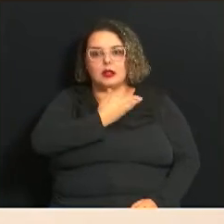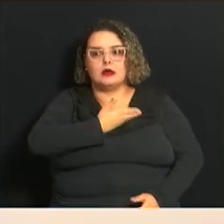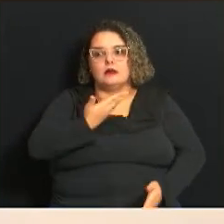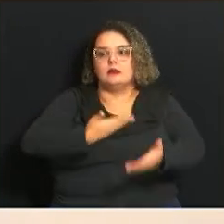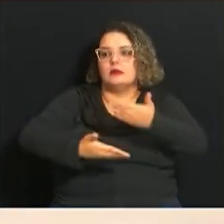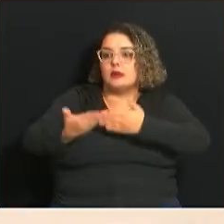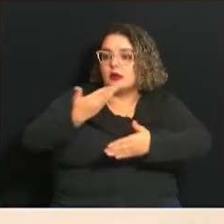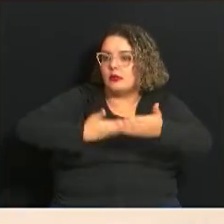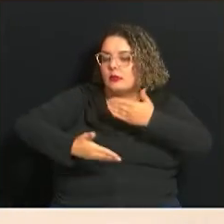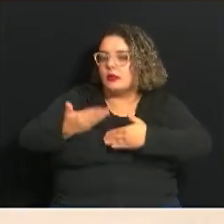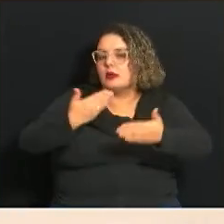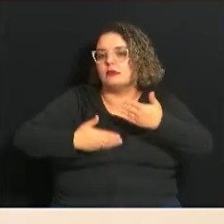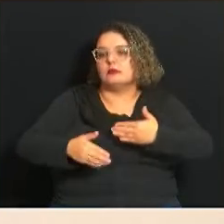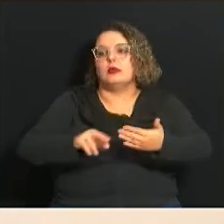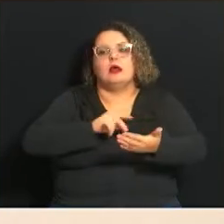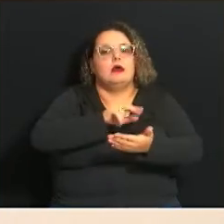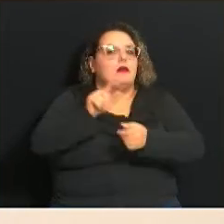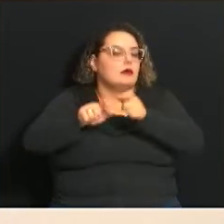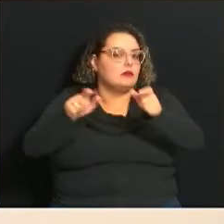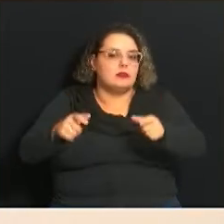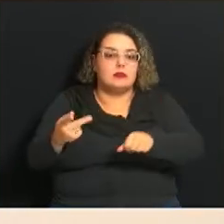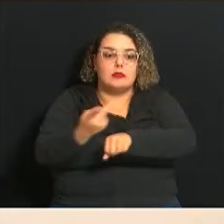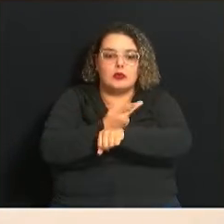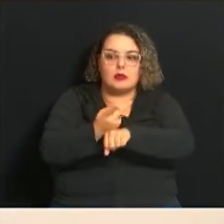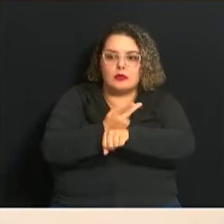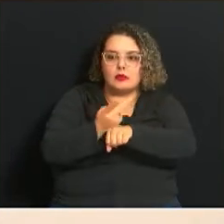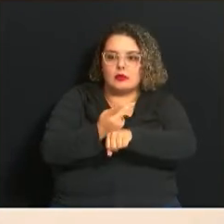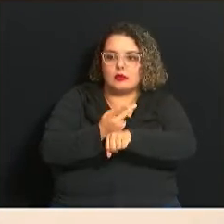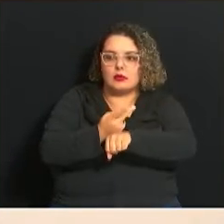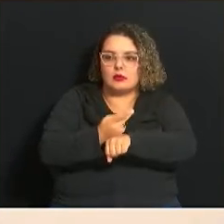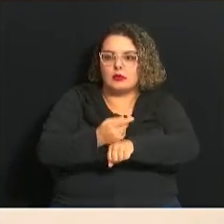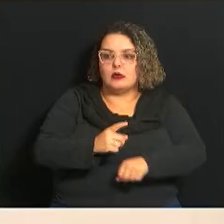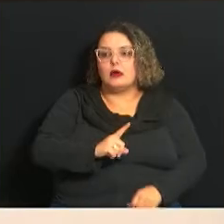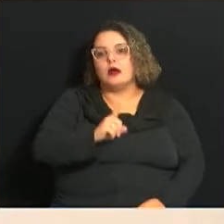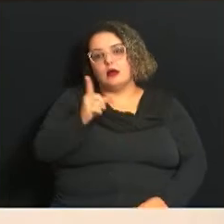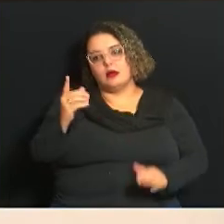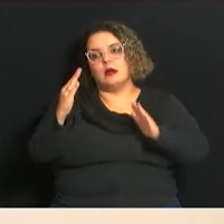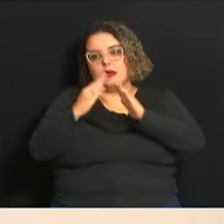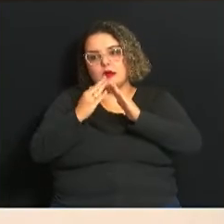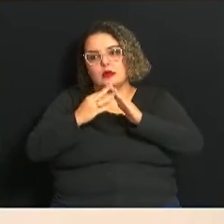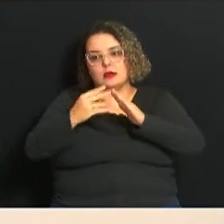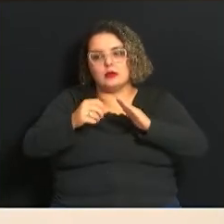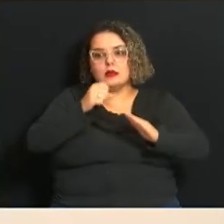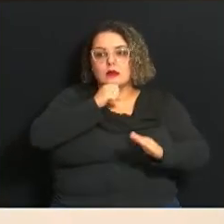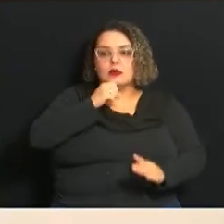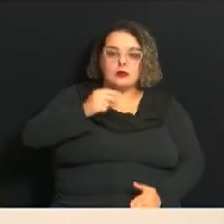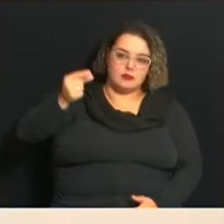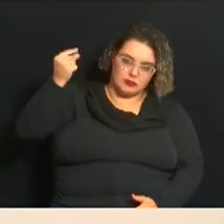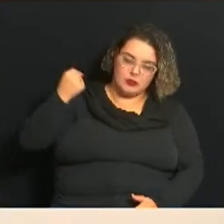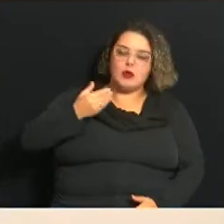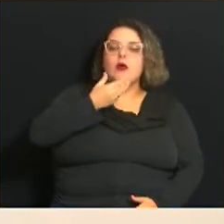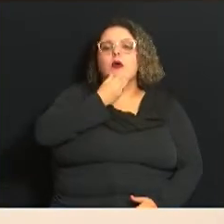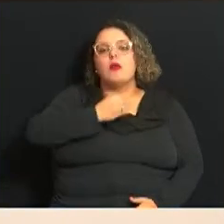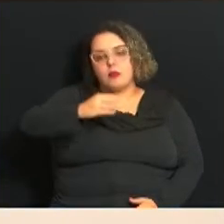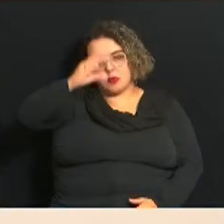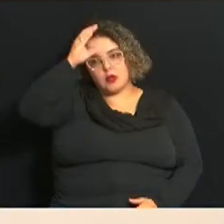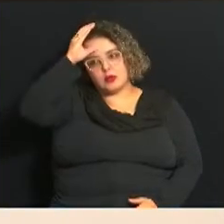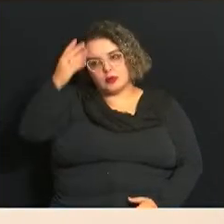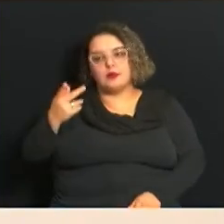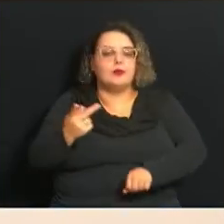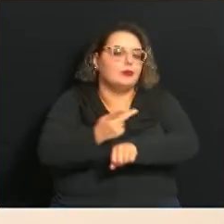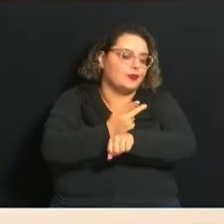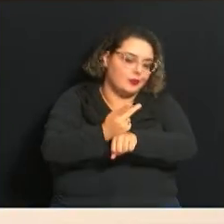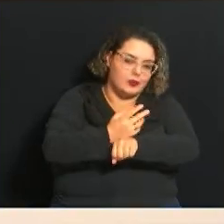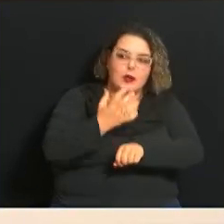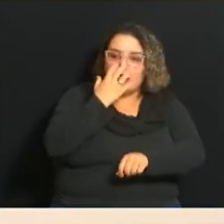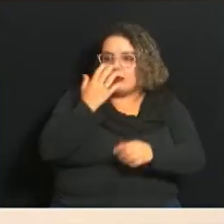compartilhando. Bastante pessoas atrás dele. Aí fomos até a casa do antigo tutor, né? Que é o meu tio. Procuramos ele. Porque